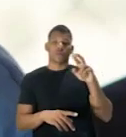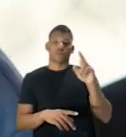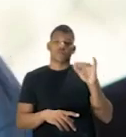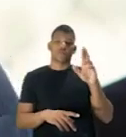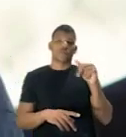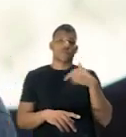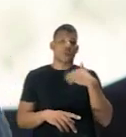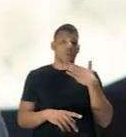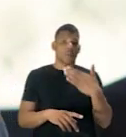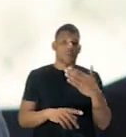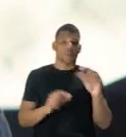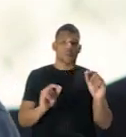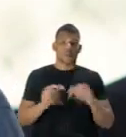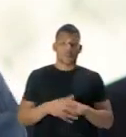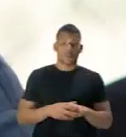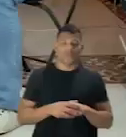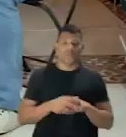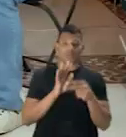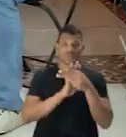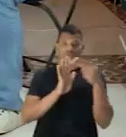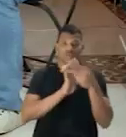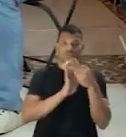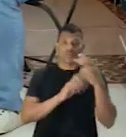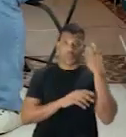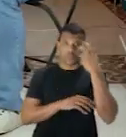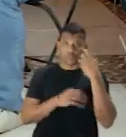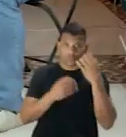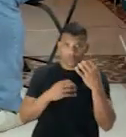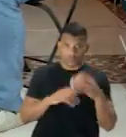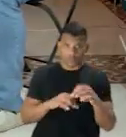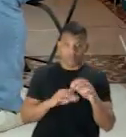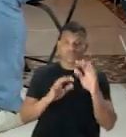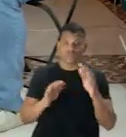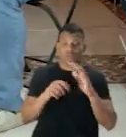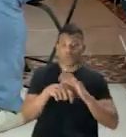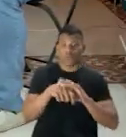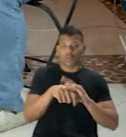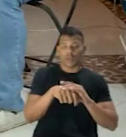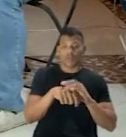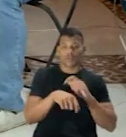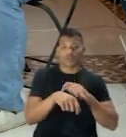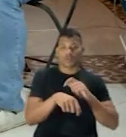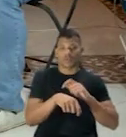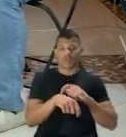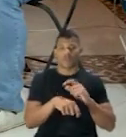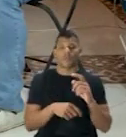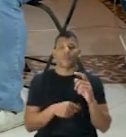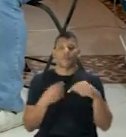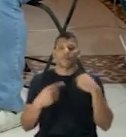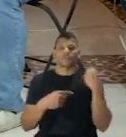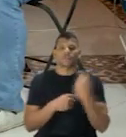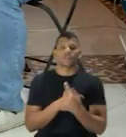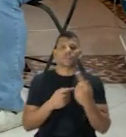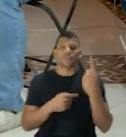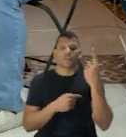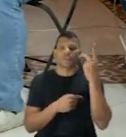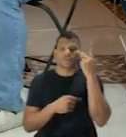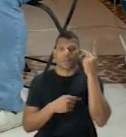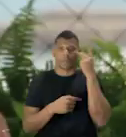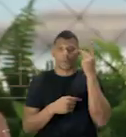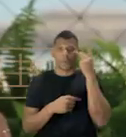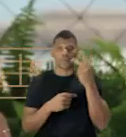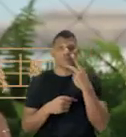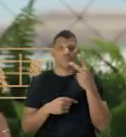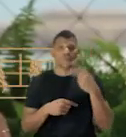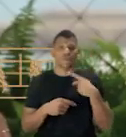ele pediu para vocês compor essa música. Me conta aí. Ele já estava muito doente. Vínhamos de São Paulo, tínhamos feito um show em Santos.